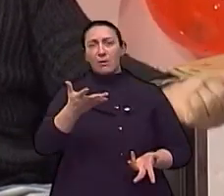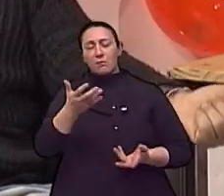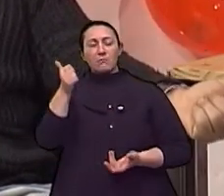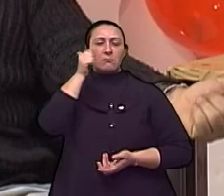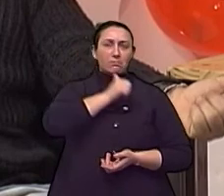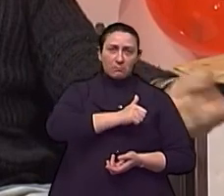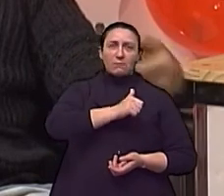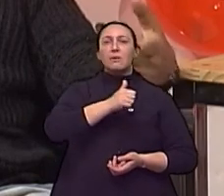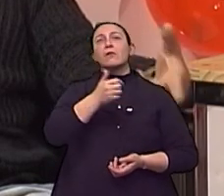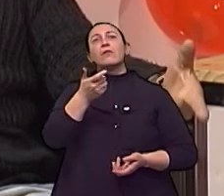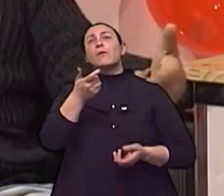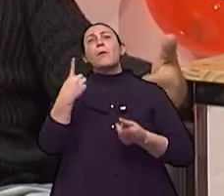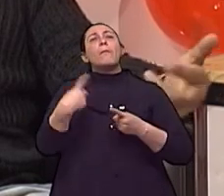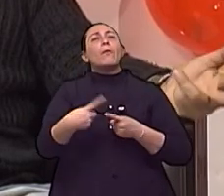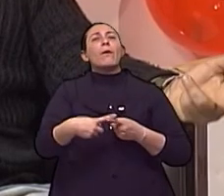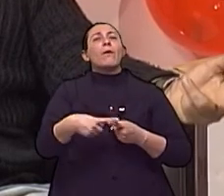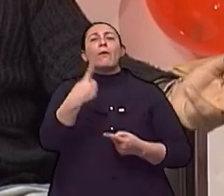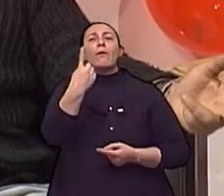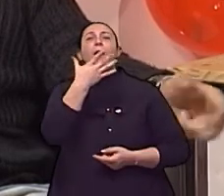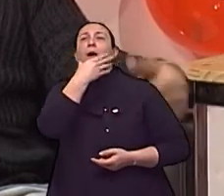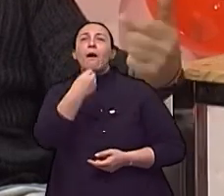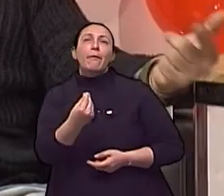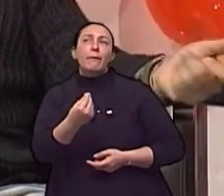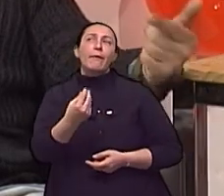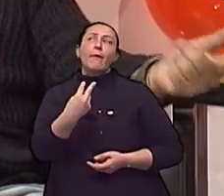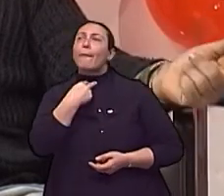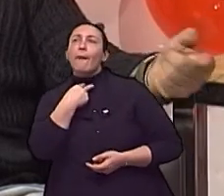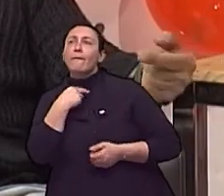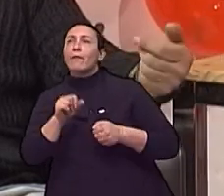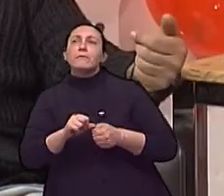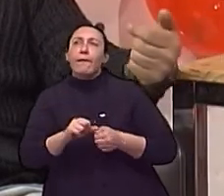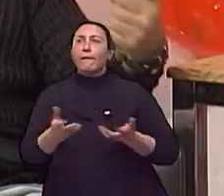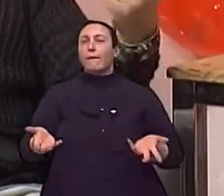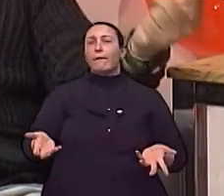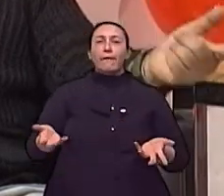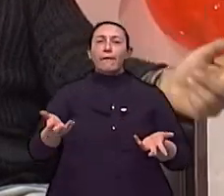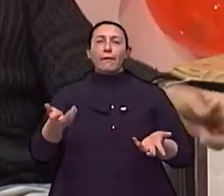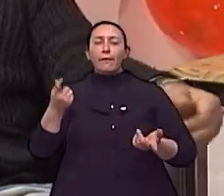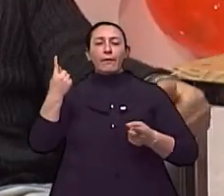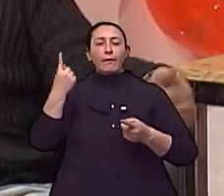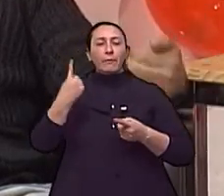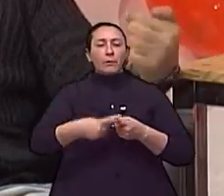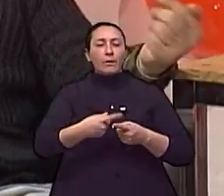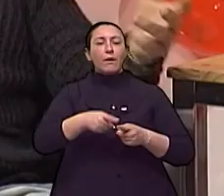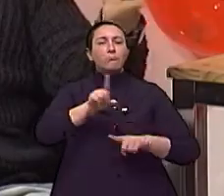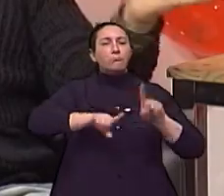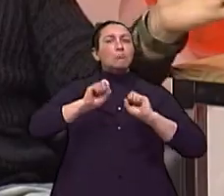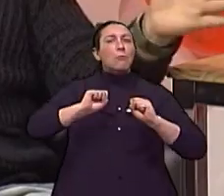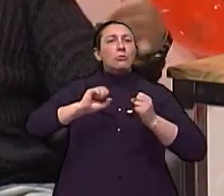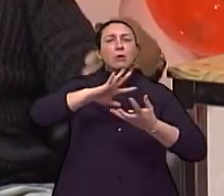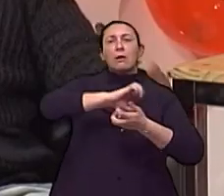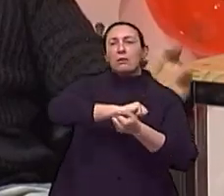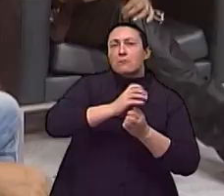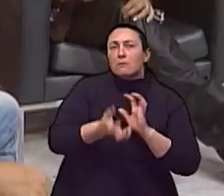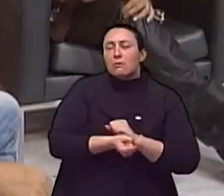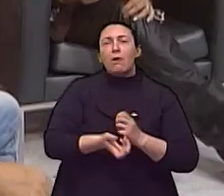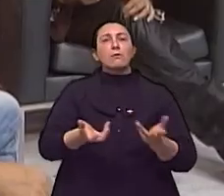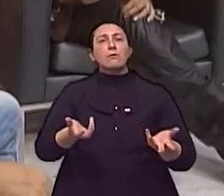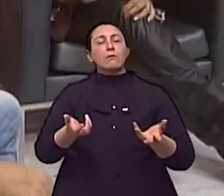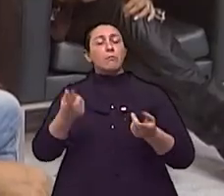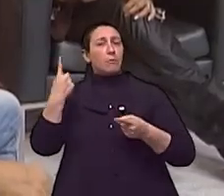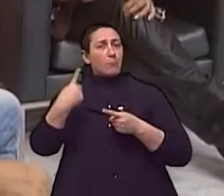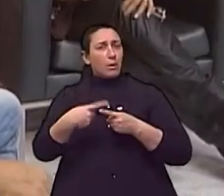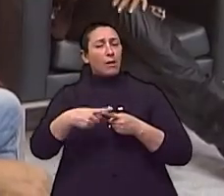coisas podem mudar sim porque que um homem não pode fazer algo de uma artesanato uma coisa que tradicionalmente